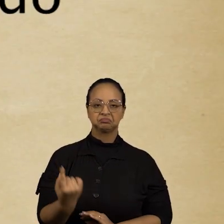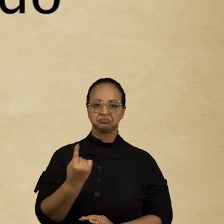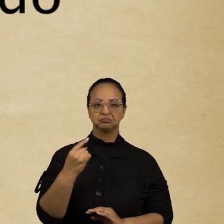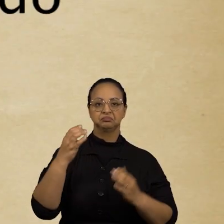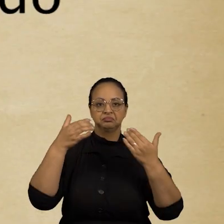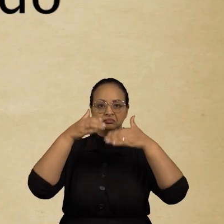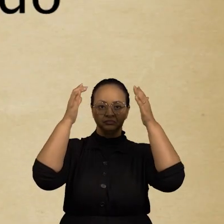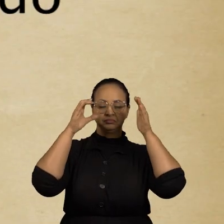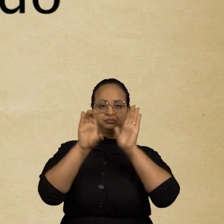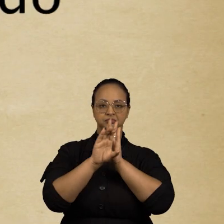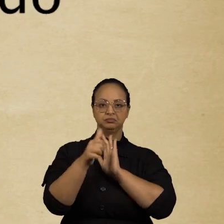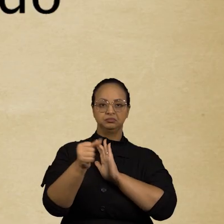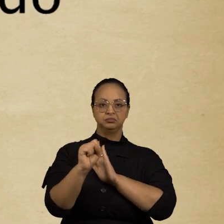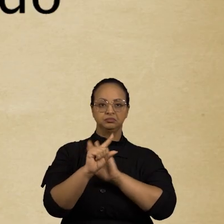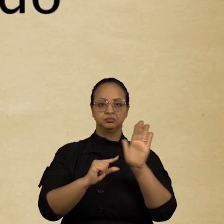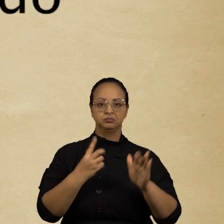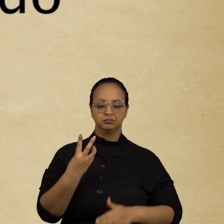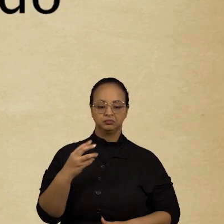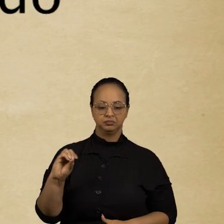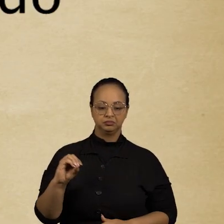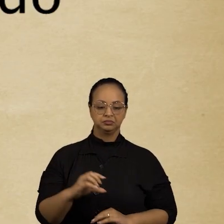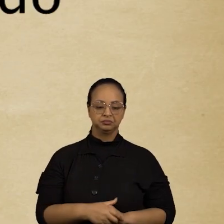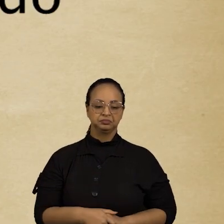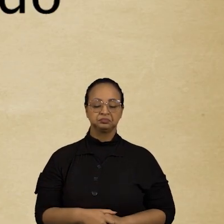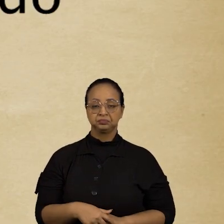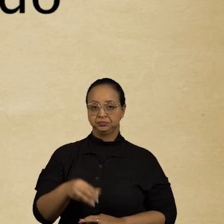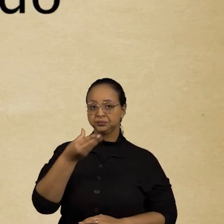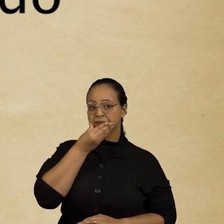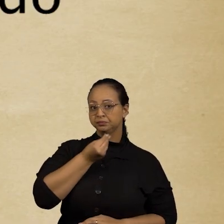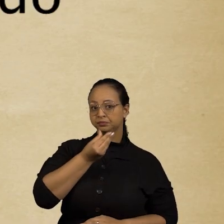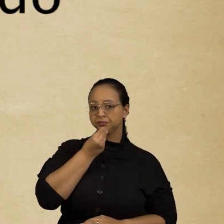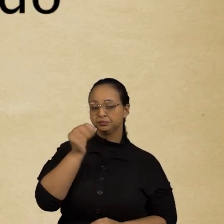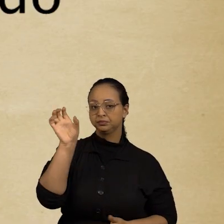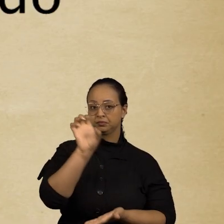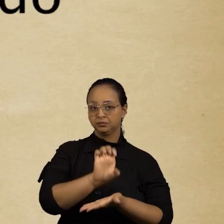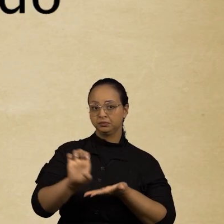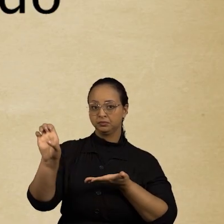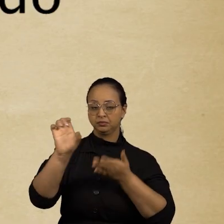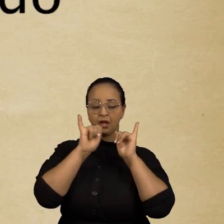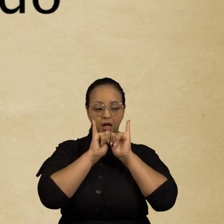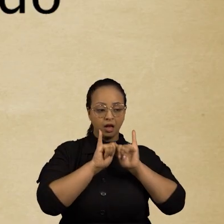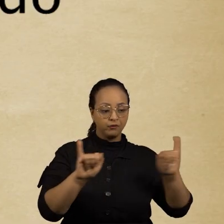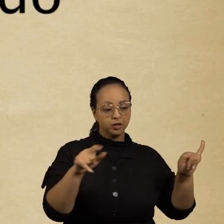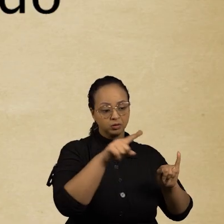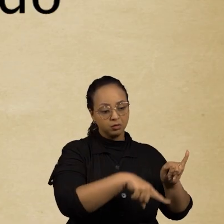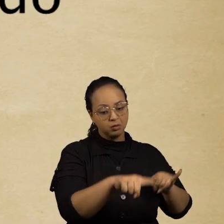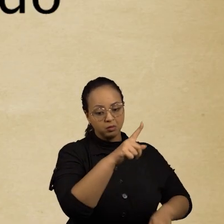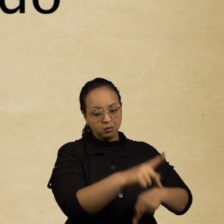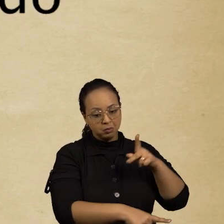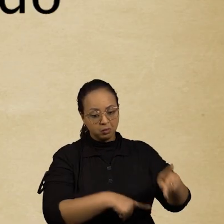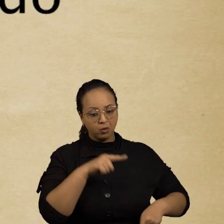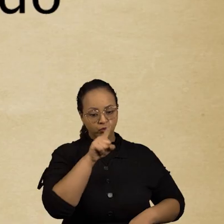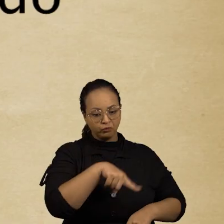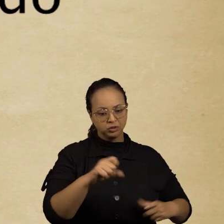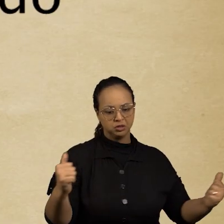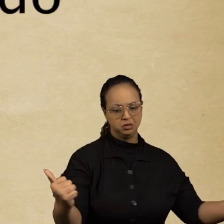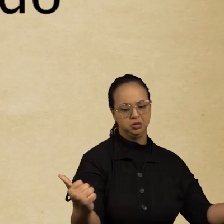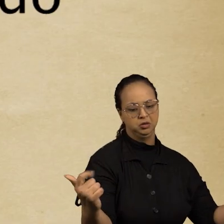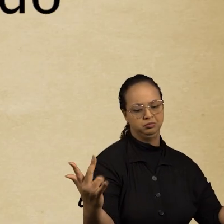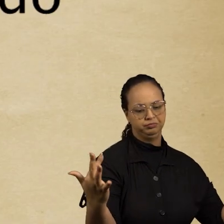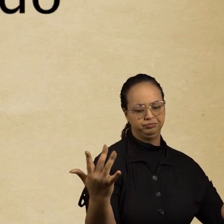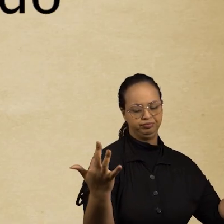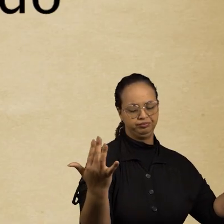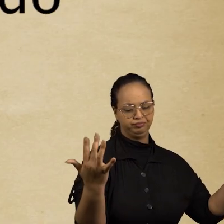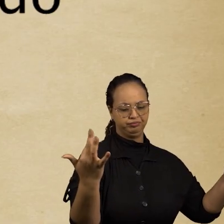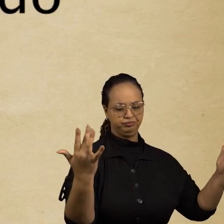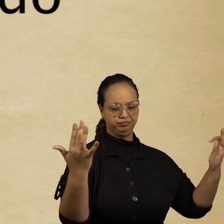Reis 18, 30 diz assim: Então Elias disse a todo o povo, chegai-vos a mim. E todo